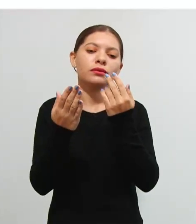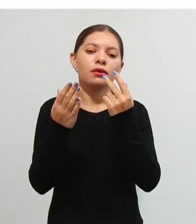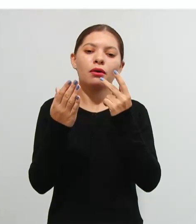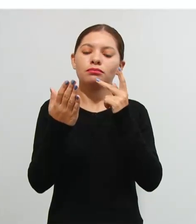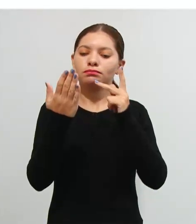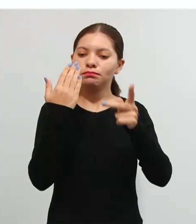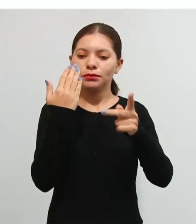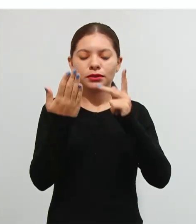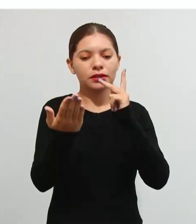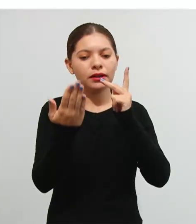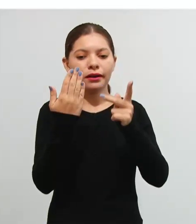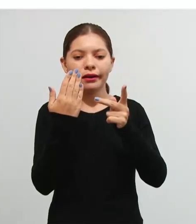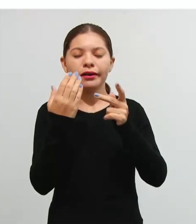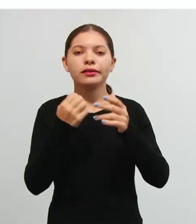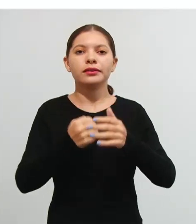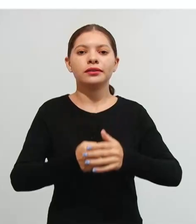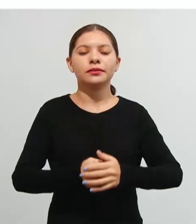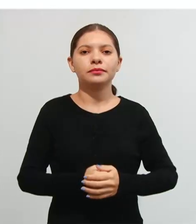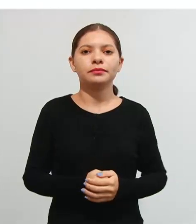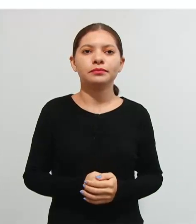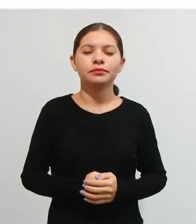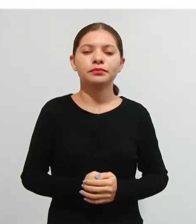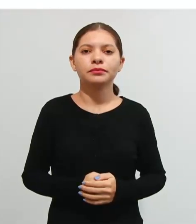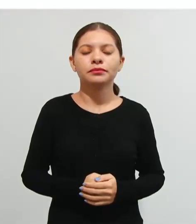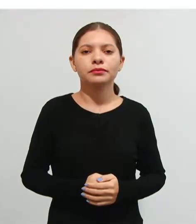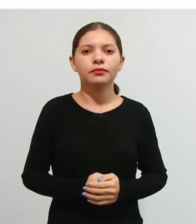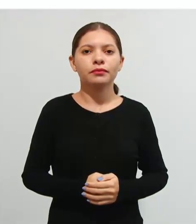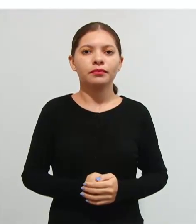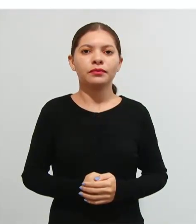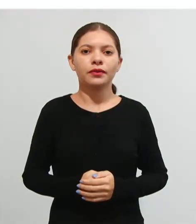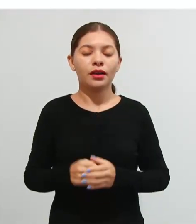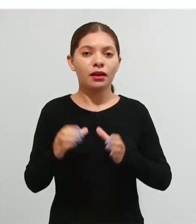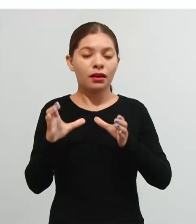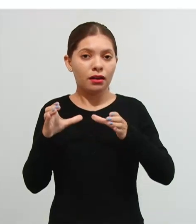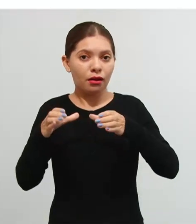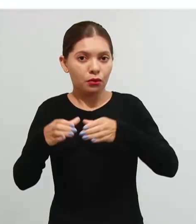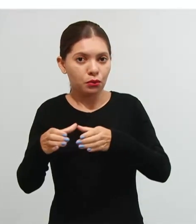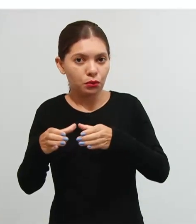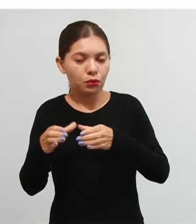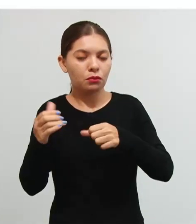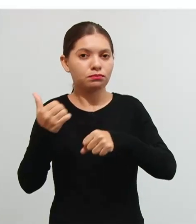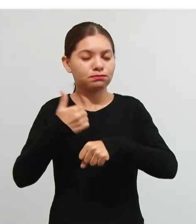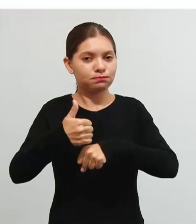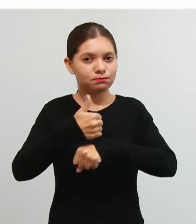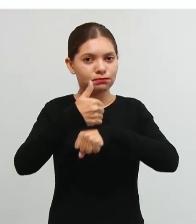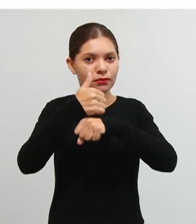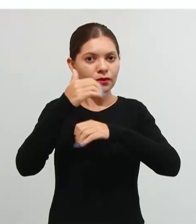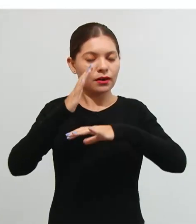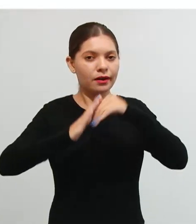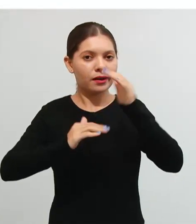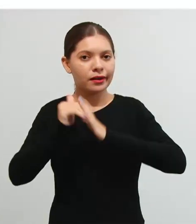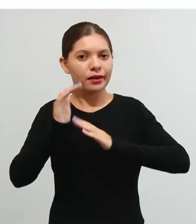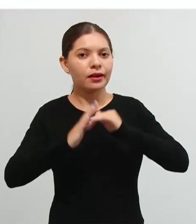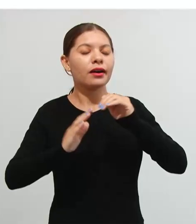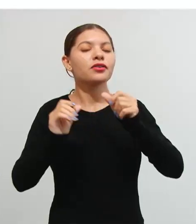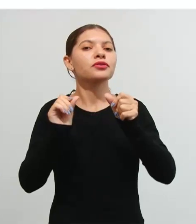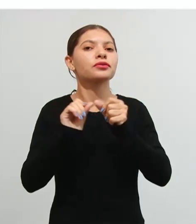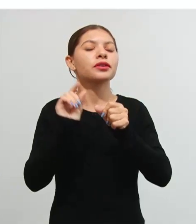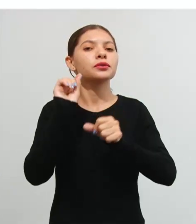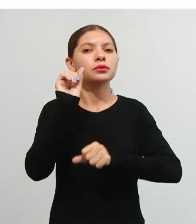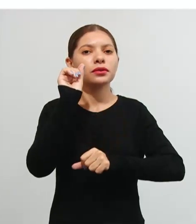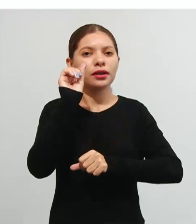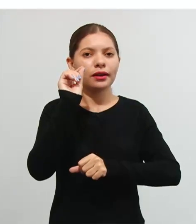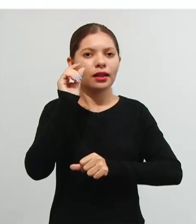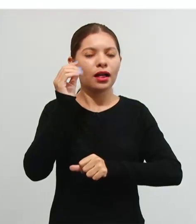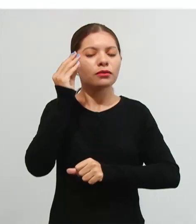ou neurologista, né? Neuropediatra. E é feito, então, testes, né? É feito